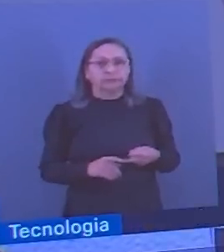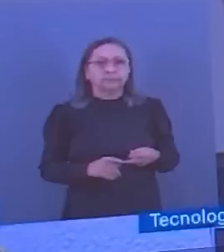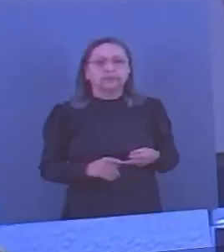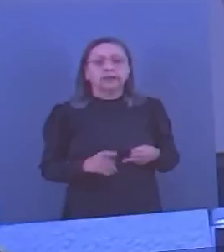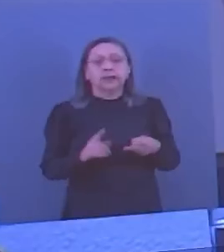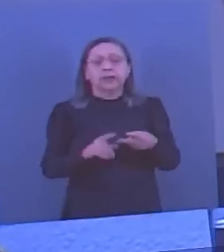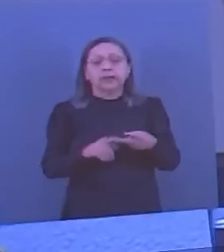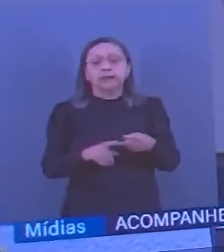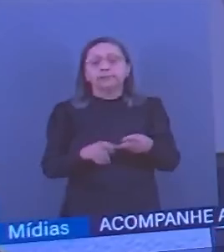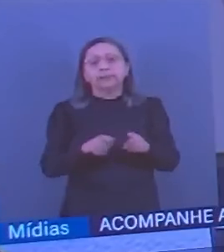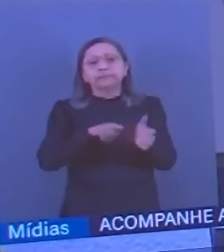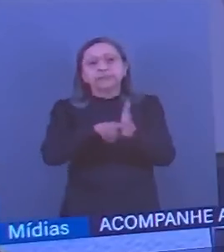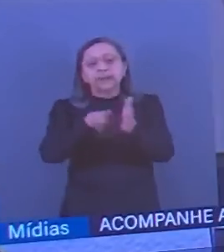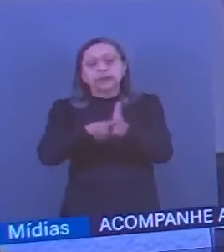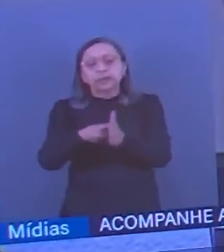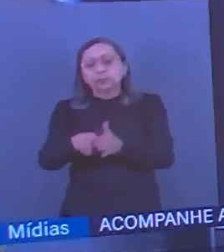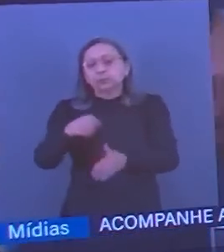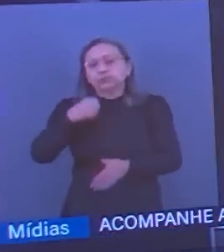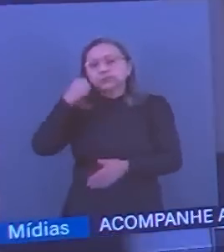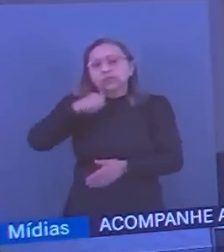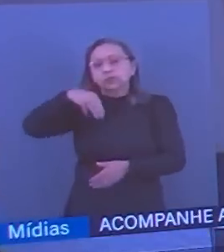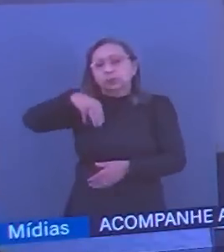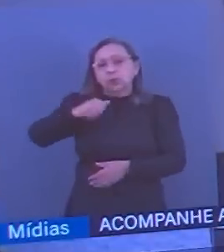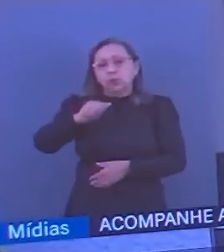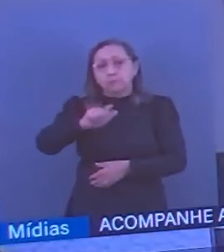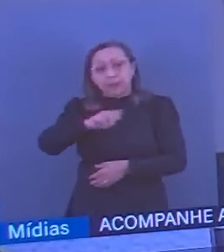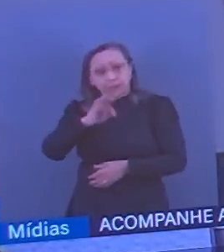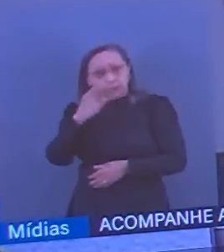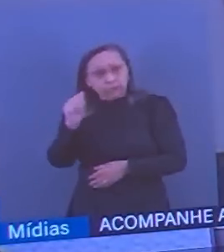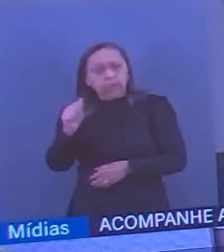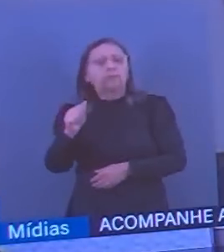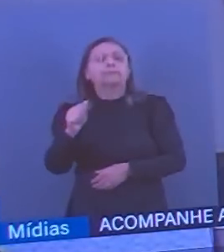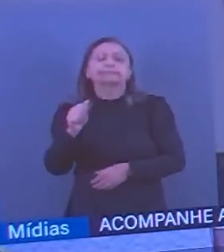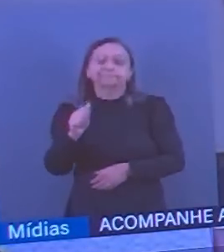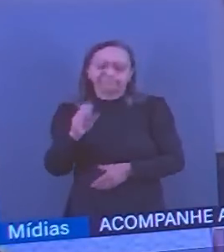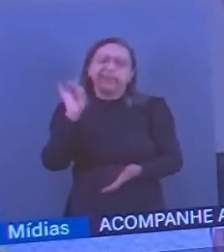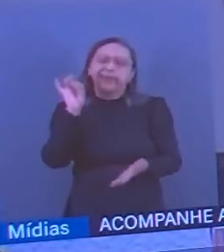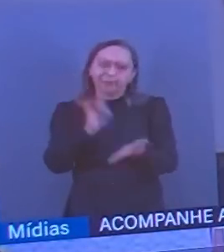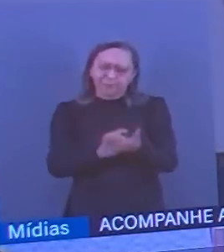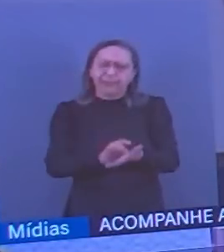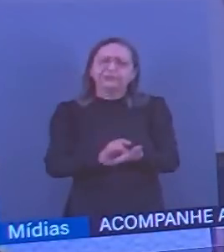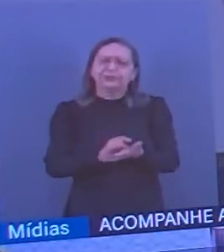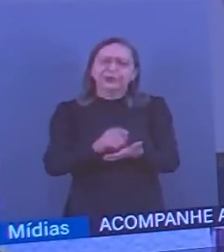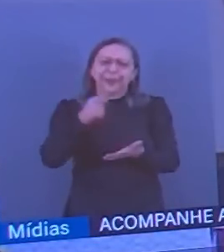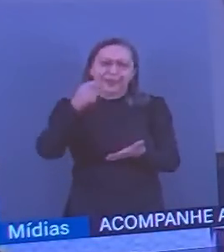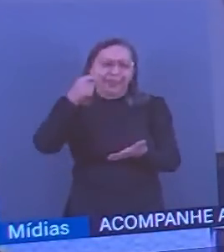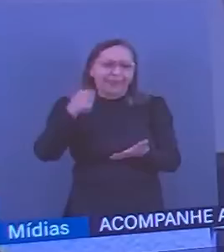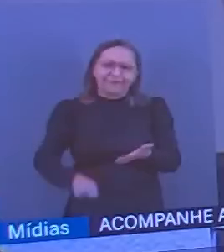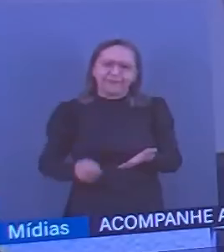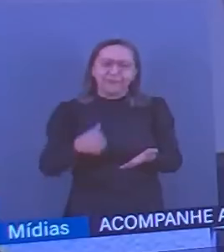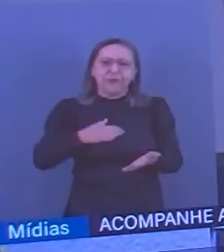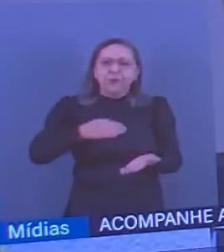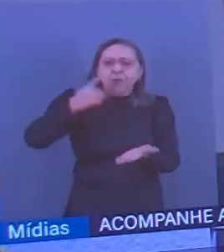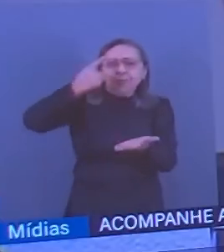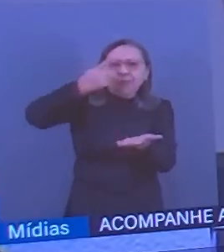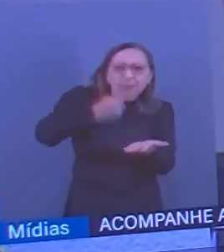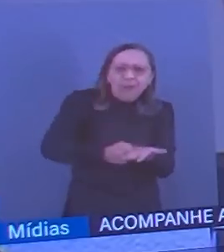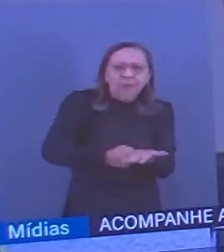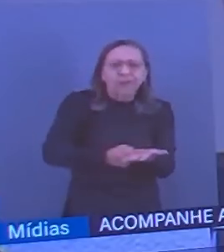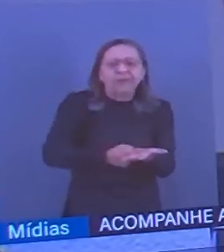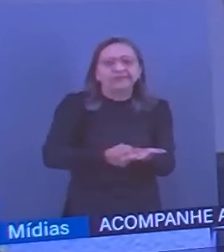essa guinada conservadora do governo. É guinada mesmo conservadora? Não é guinada conservadora